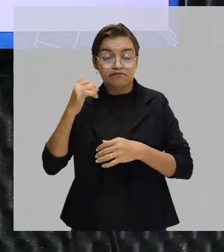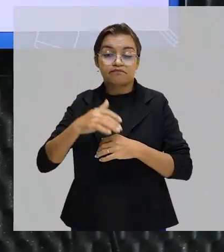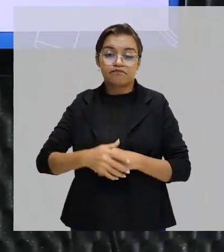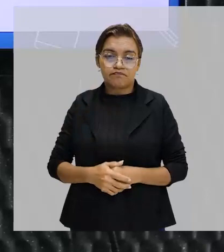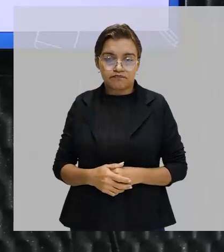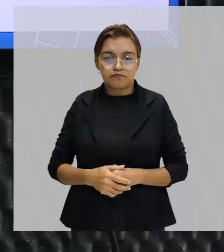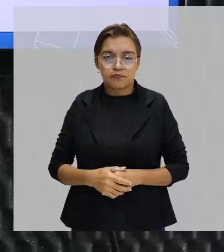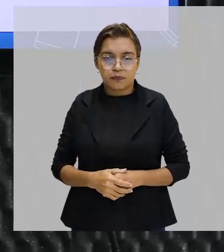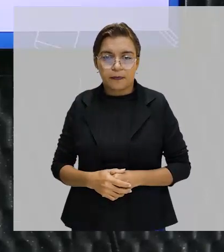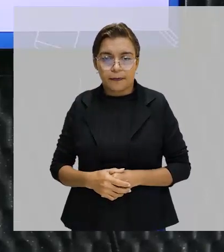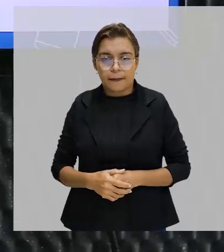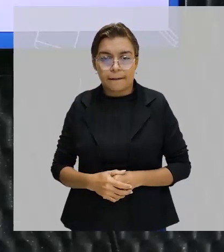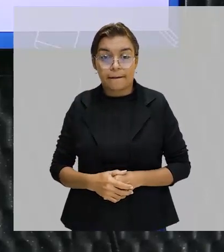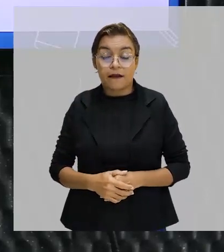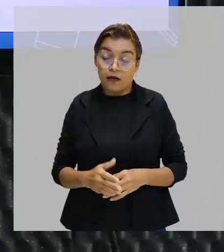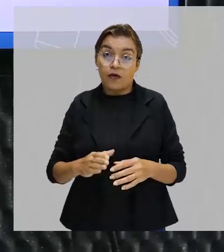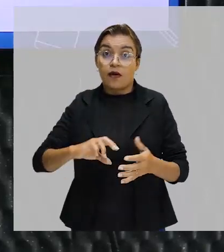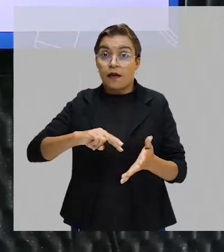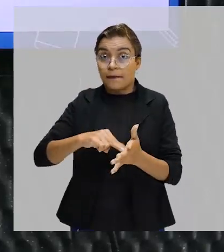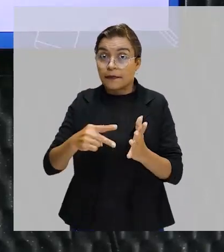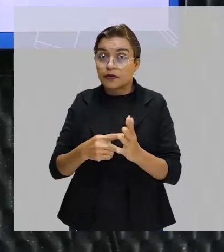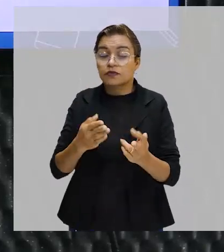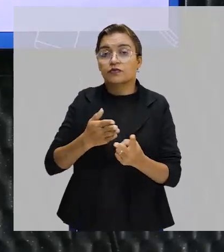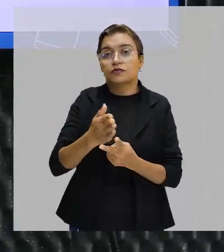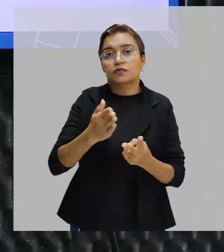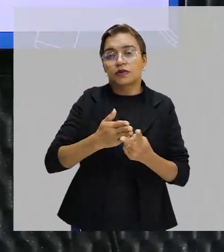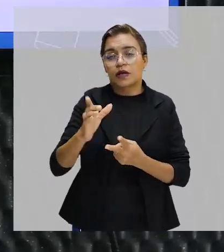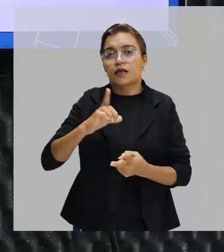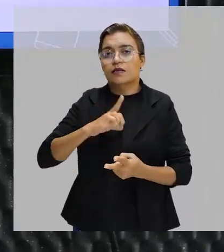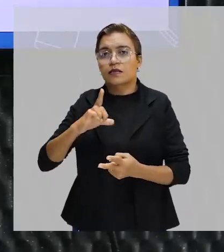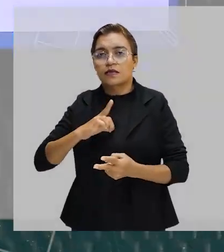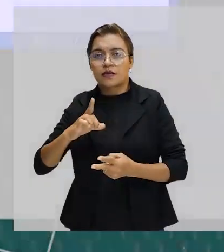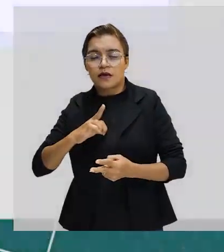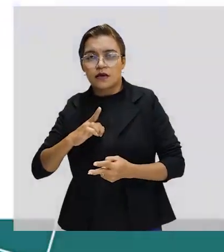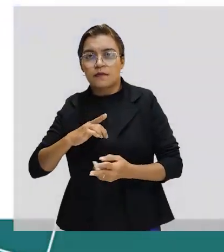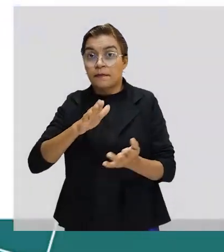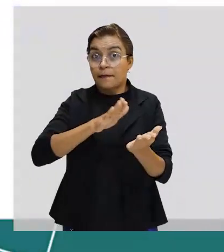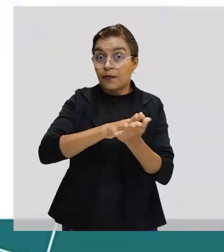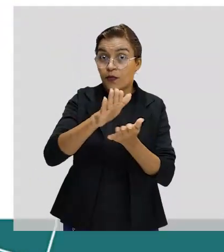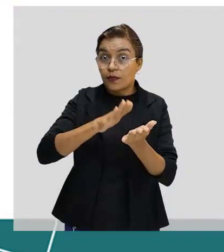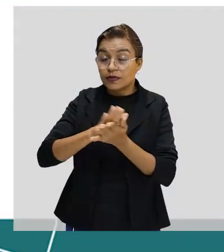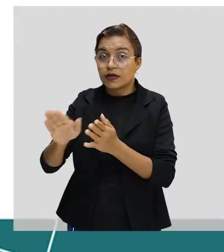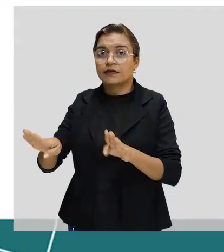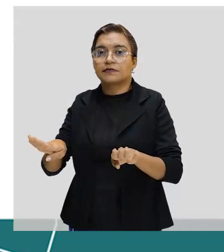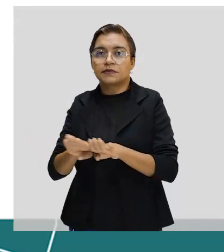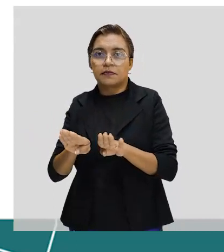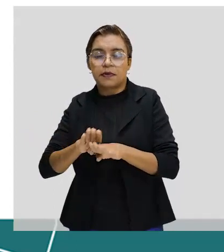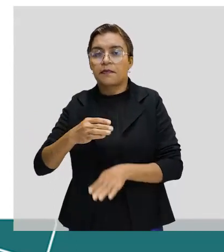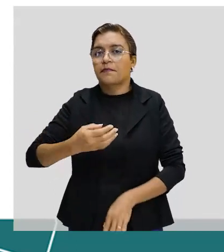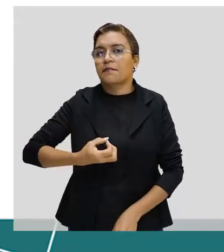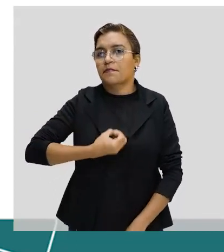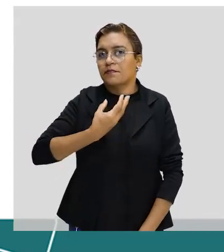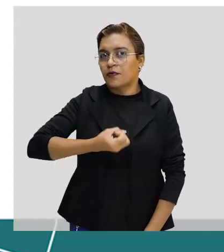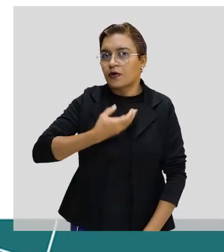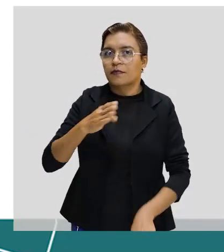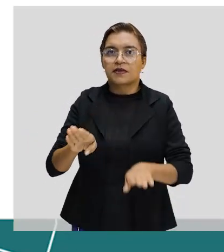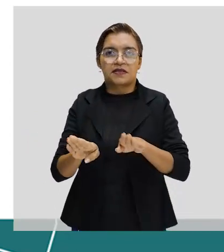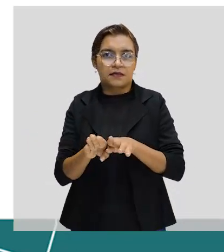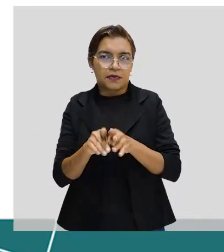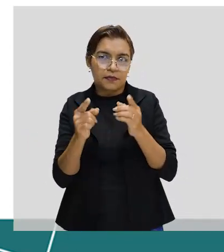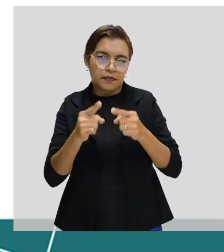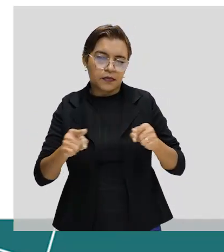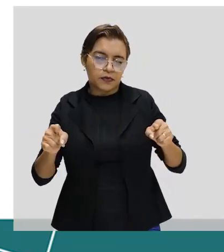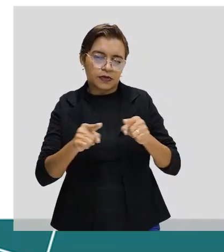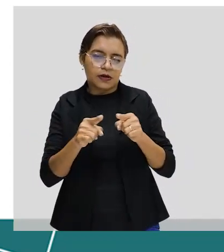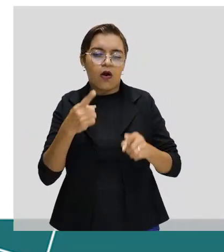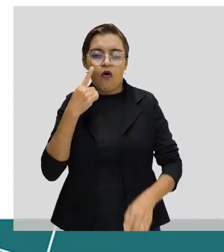ambiguidade é utilizada com frequência em campanhas publicitárias, em músicas e também em poemas. Vamos observar essa